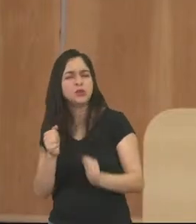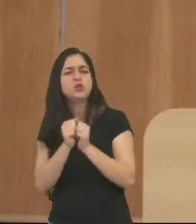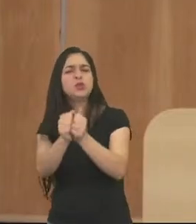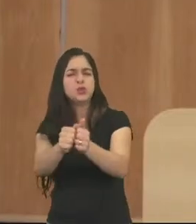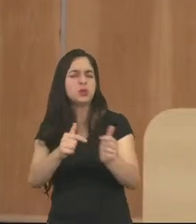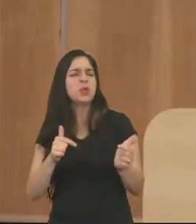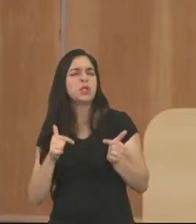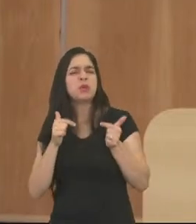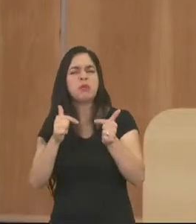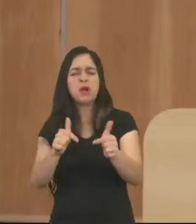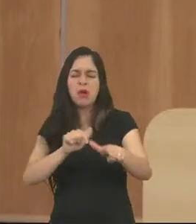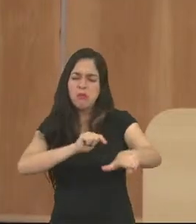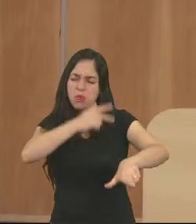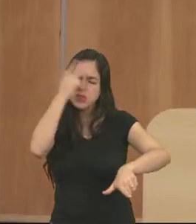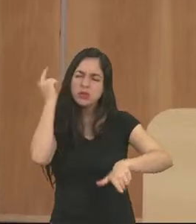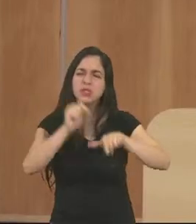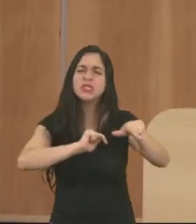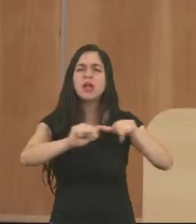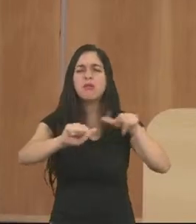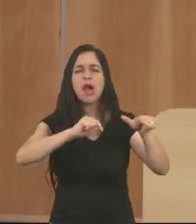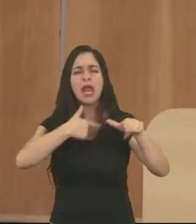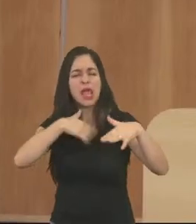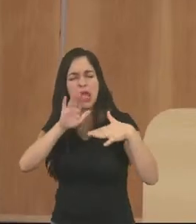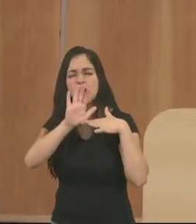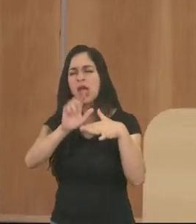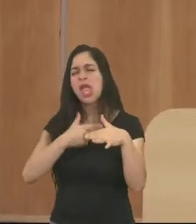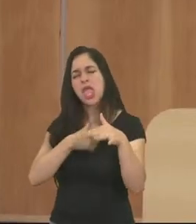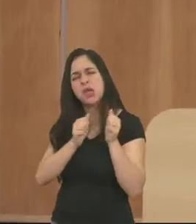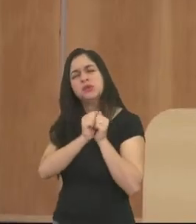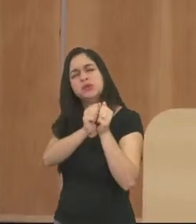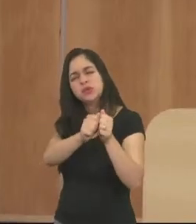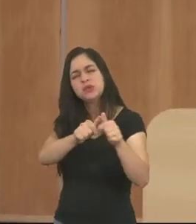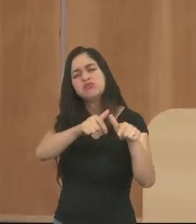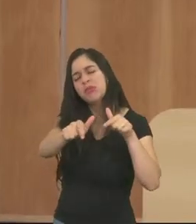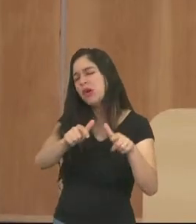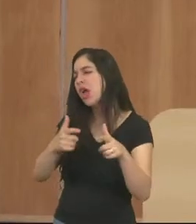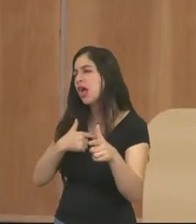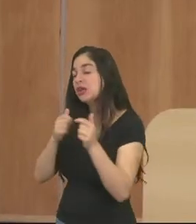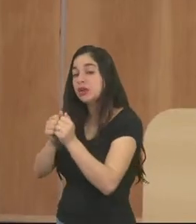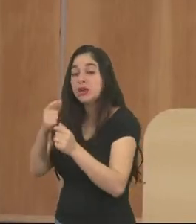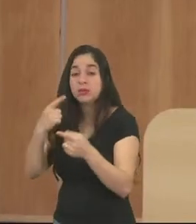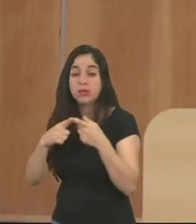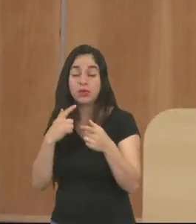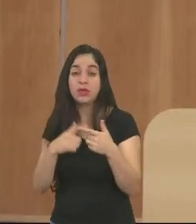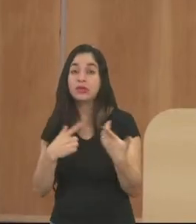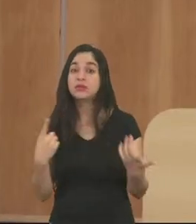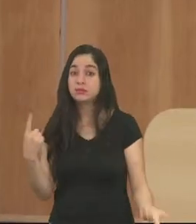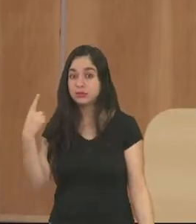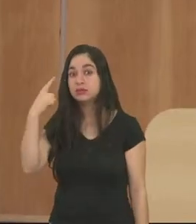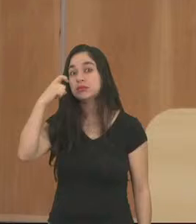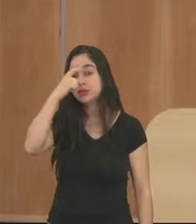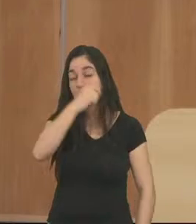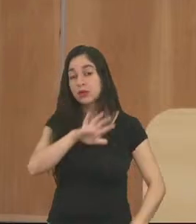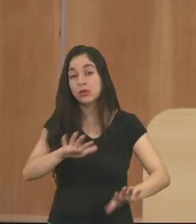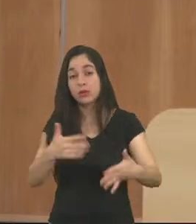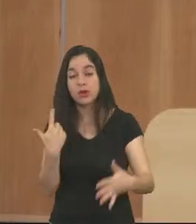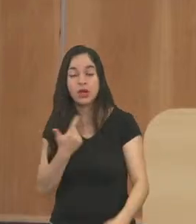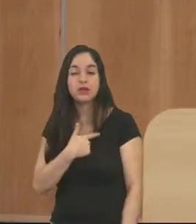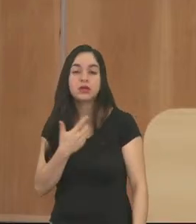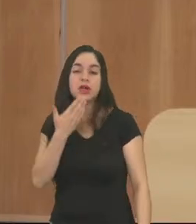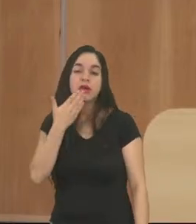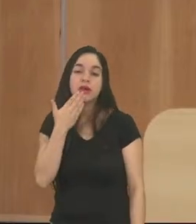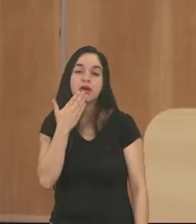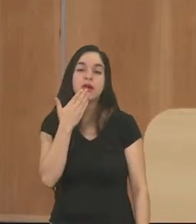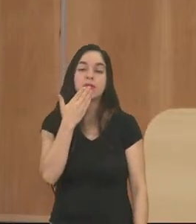porque a classe trabalhadora é a maioria, a classe patronal a gente sabe que é uma ínfima minoria. E aí quando a gente pede minimamente